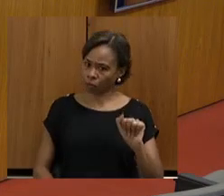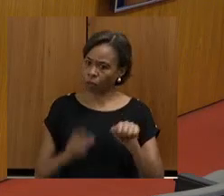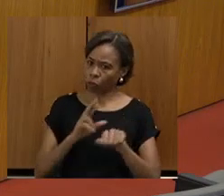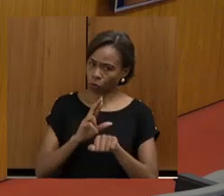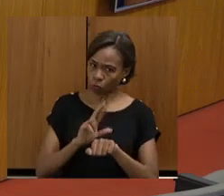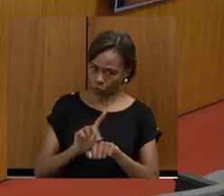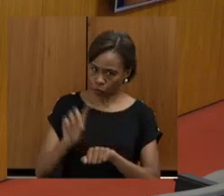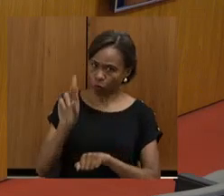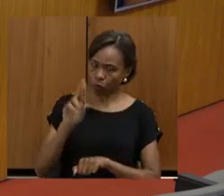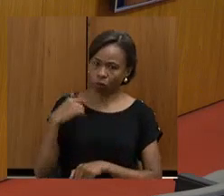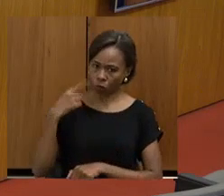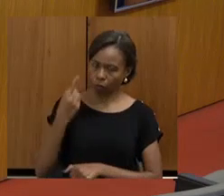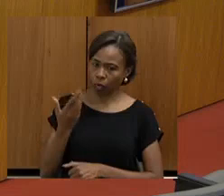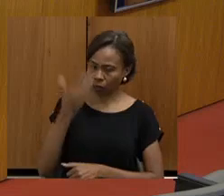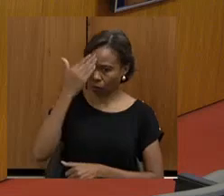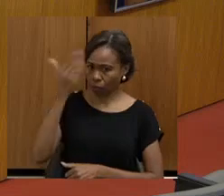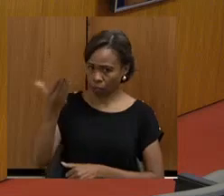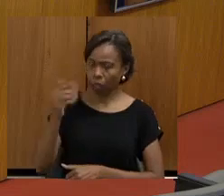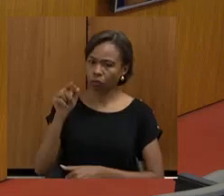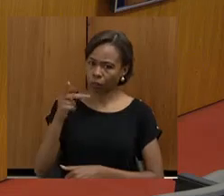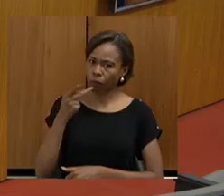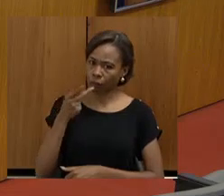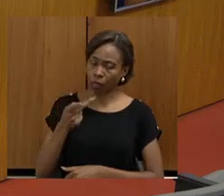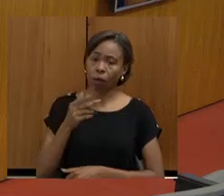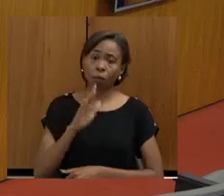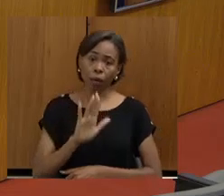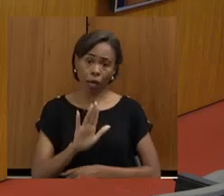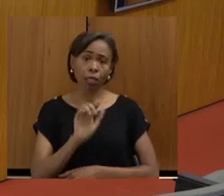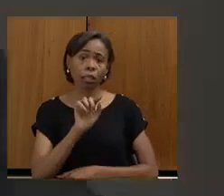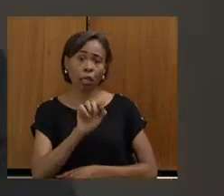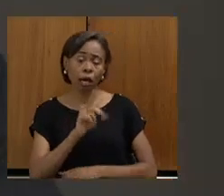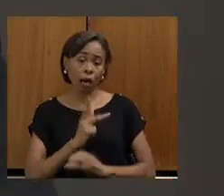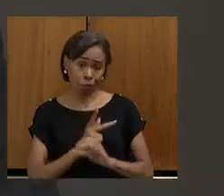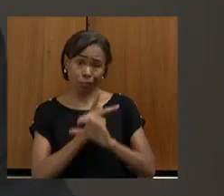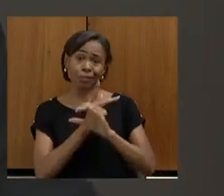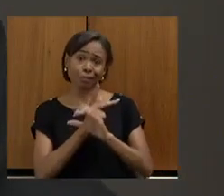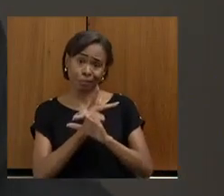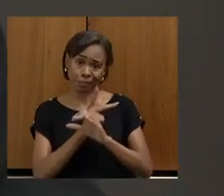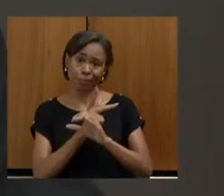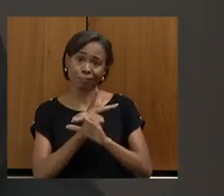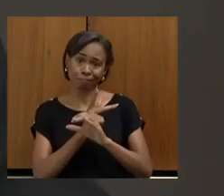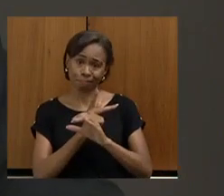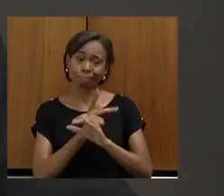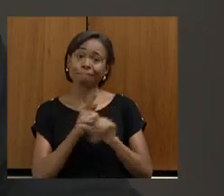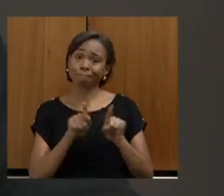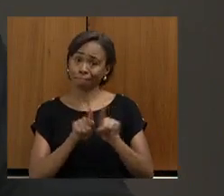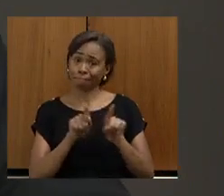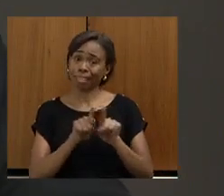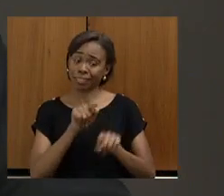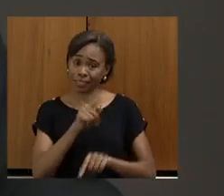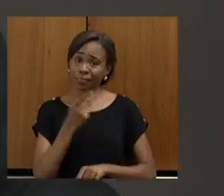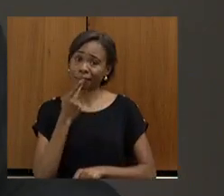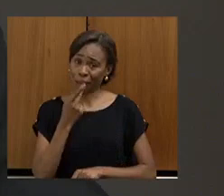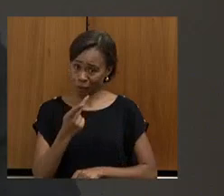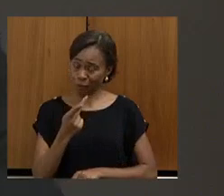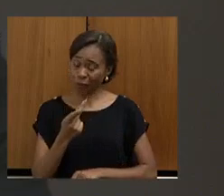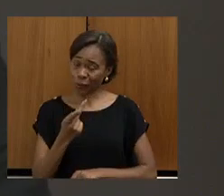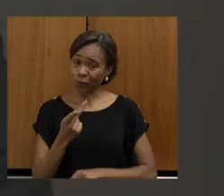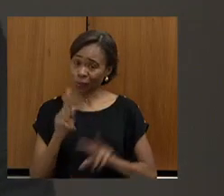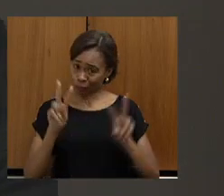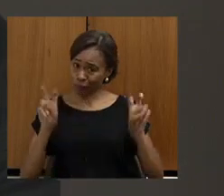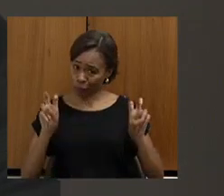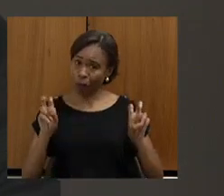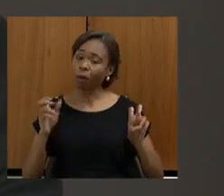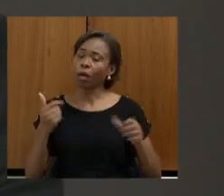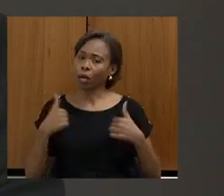manifestação. Mas, como a Polícia Civil foi citada, é meu dever falar um pouco da Polícia Civil. A Polícia Civil é